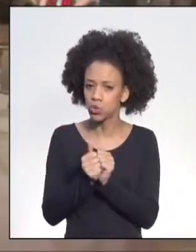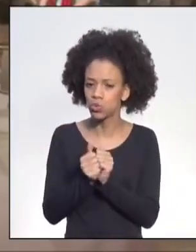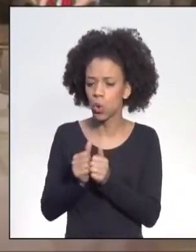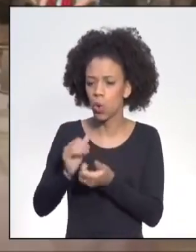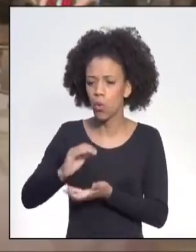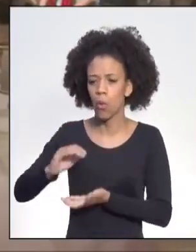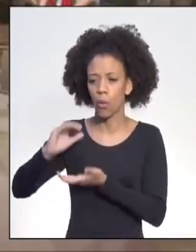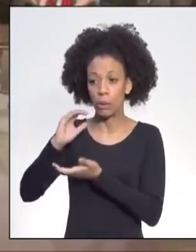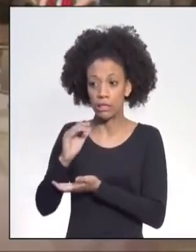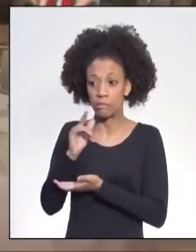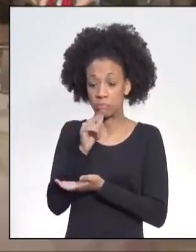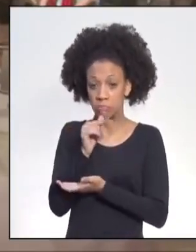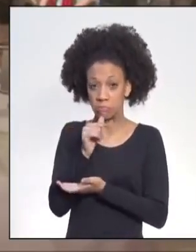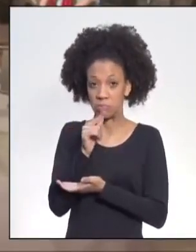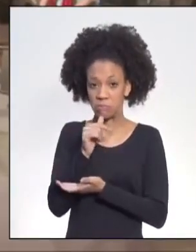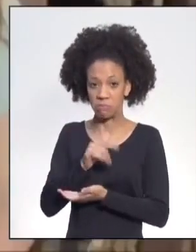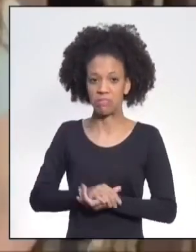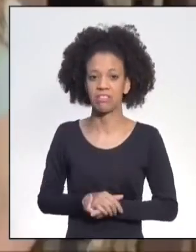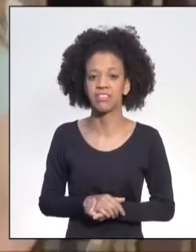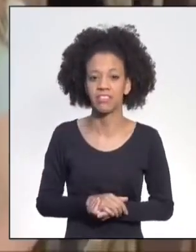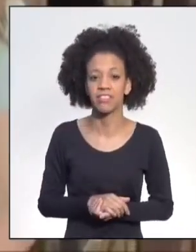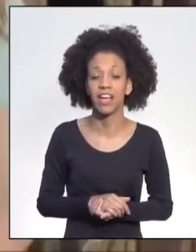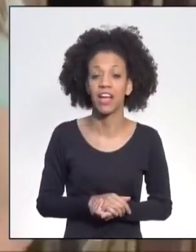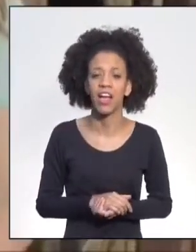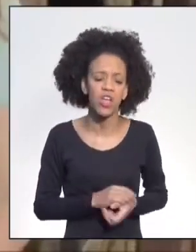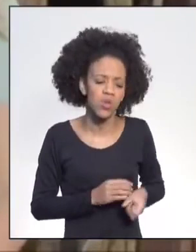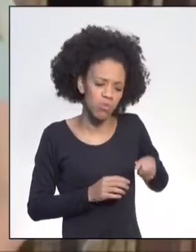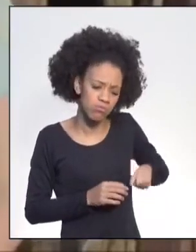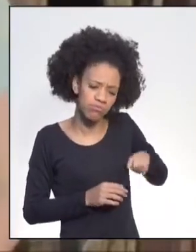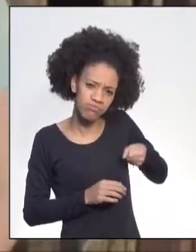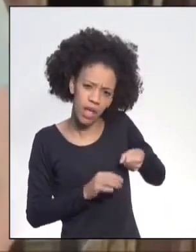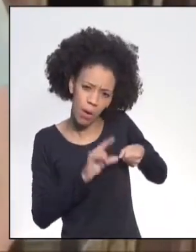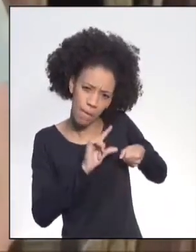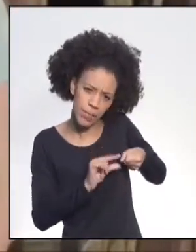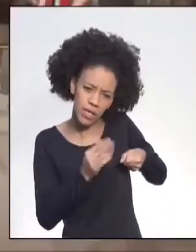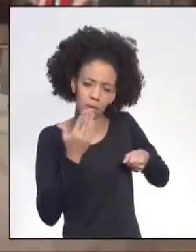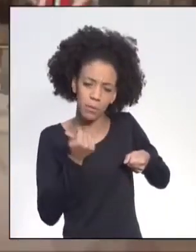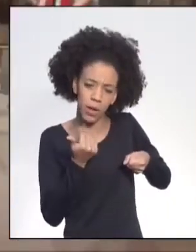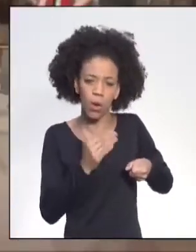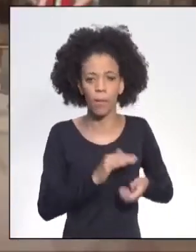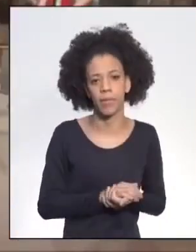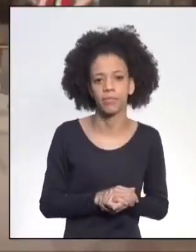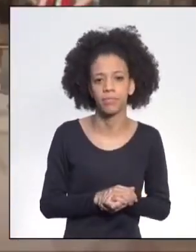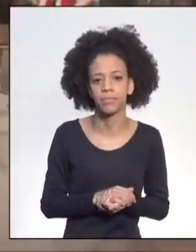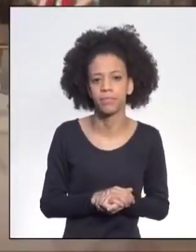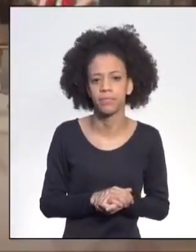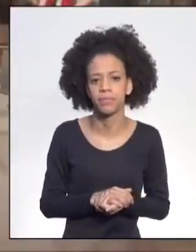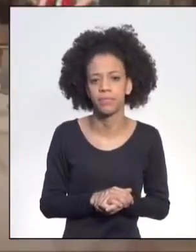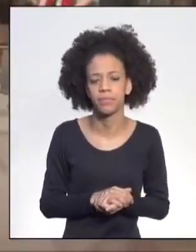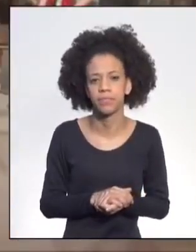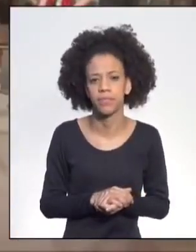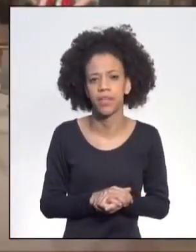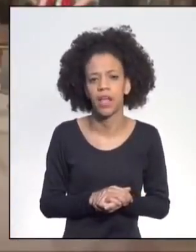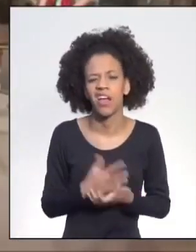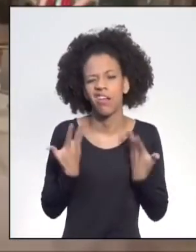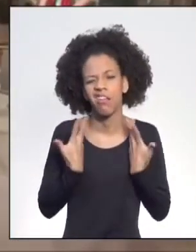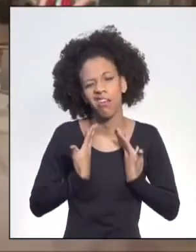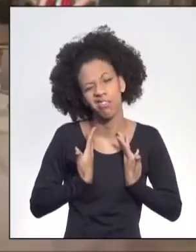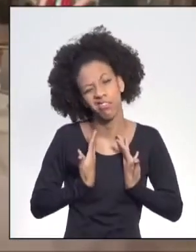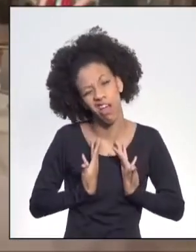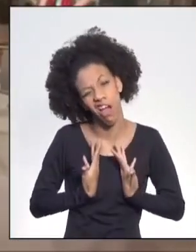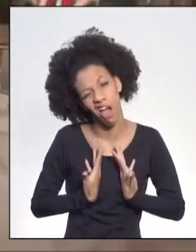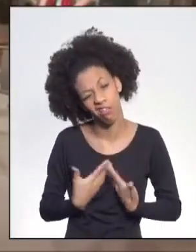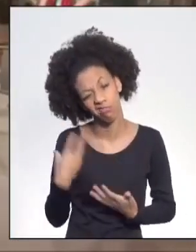água. Avec un petit sac de quoi manger. E com um saco pequeno com algumas coisas para comer. Fatigué de voyager. Ele estava um pouco cansado da viagem.